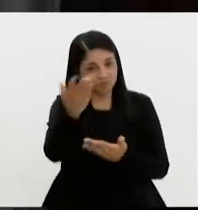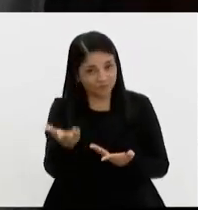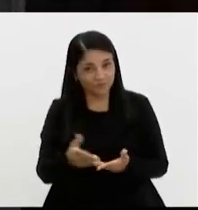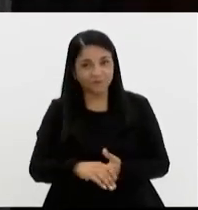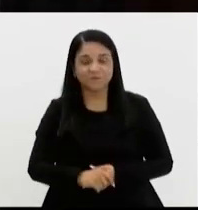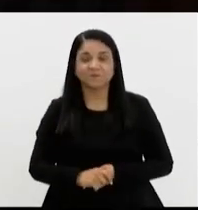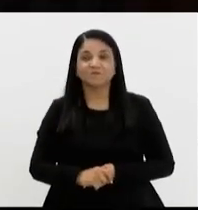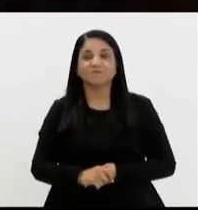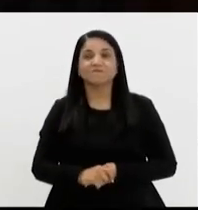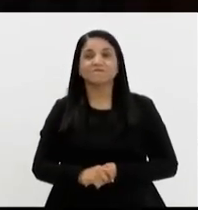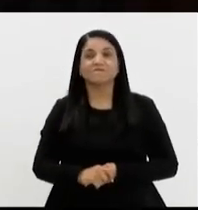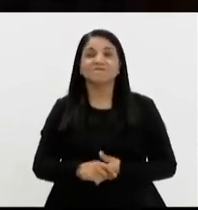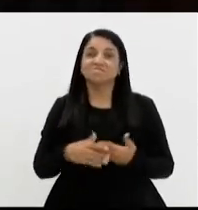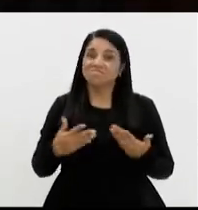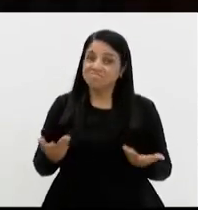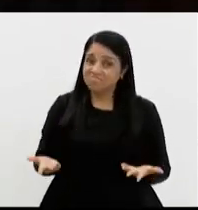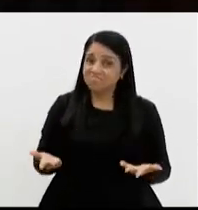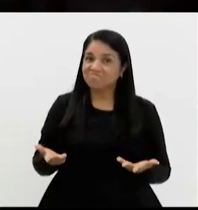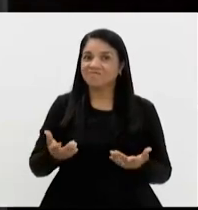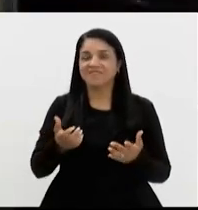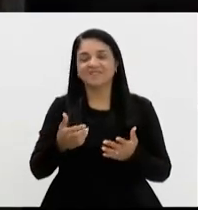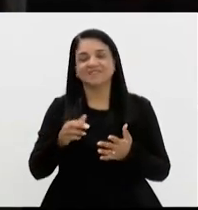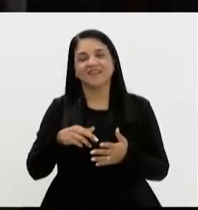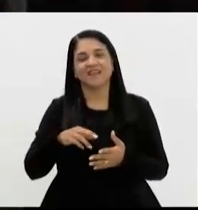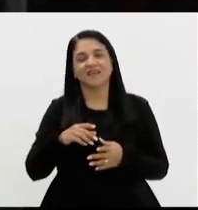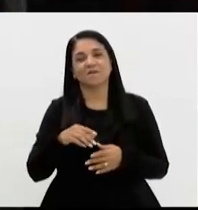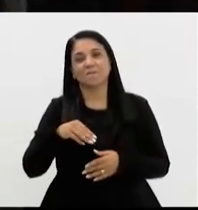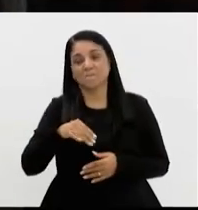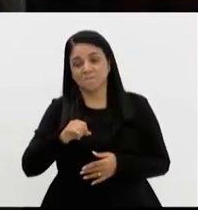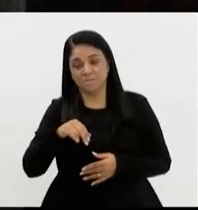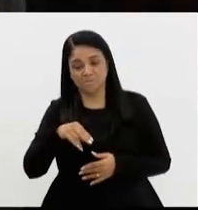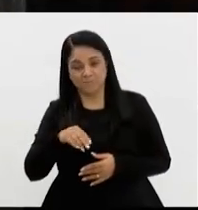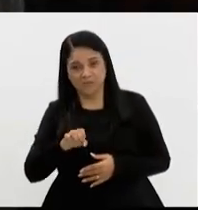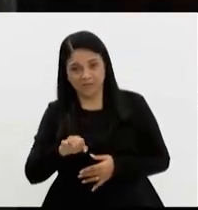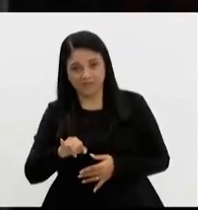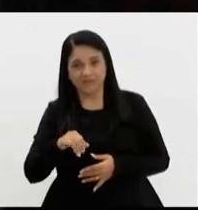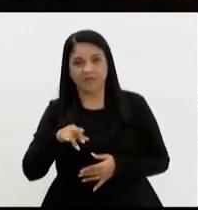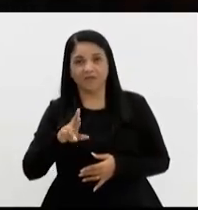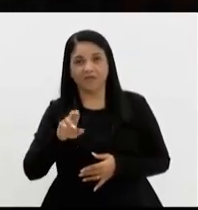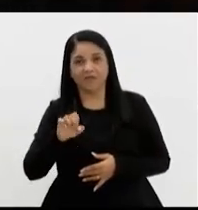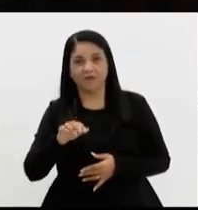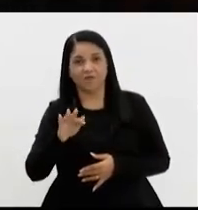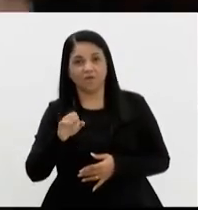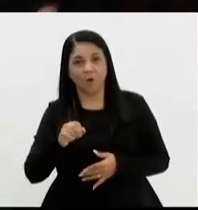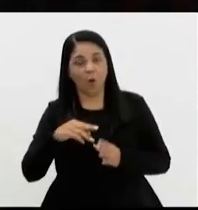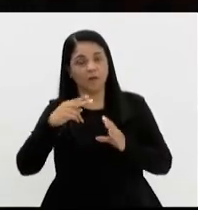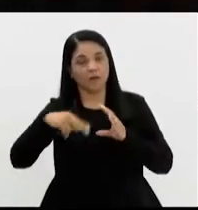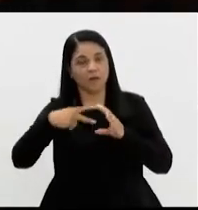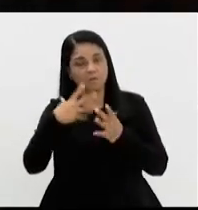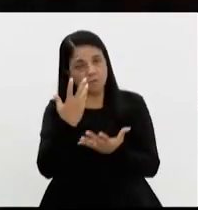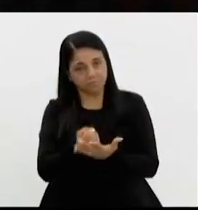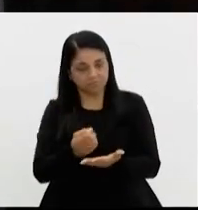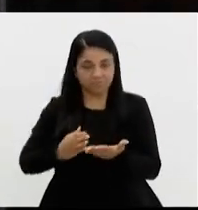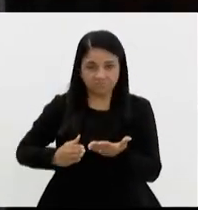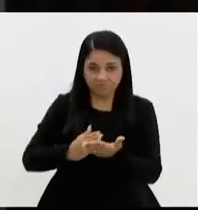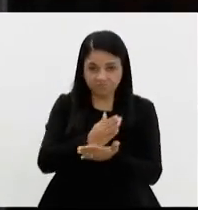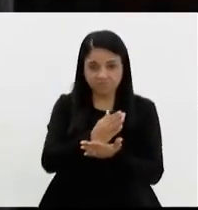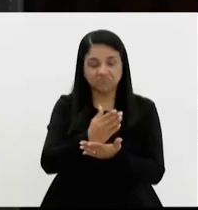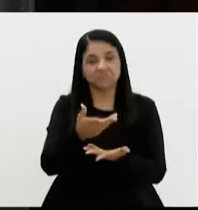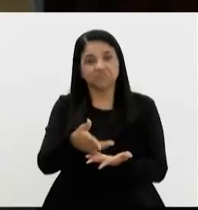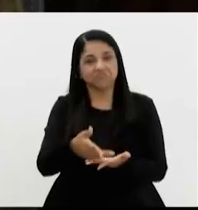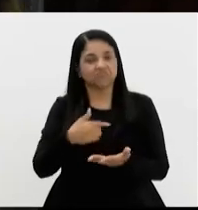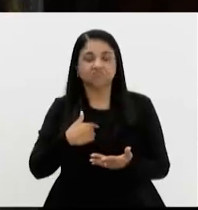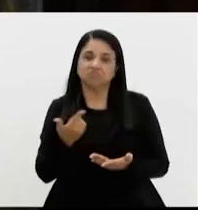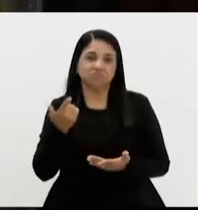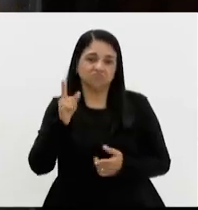e quis o destino que a mini reforma que foi aprovada na Câmara acabou não passando por circunstâncias múltiplas da política